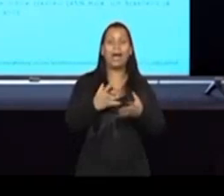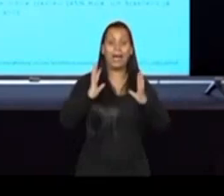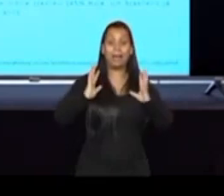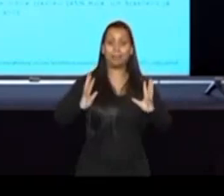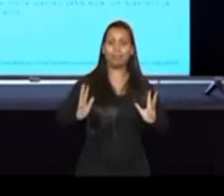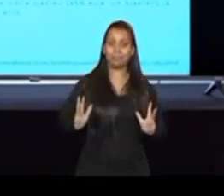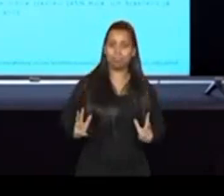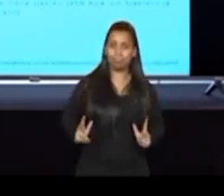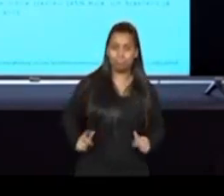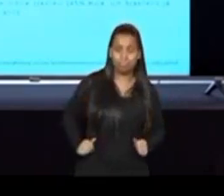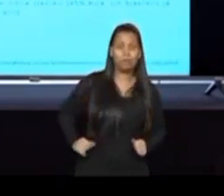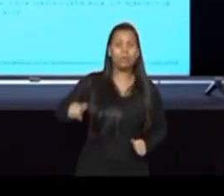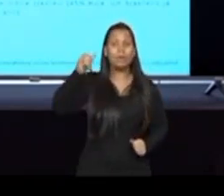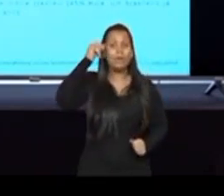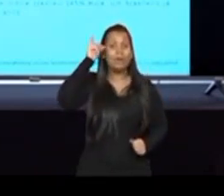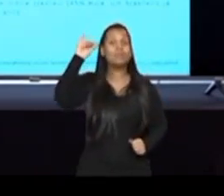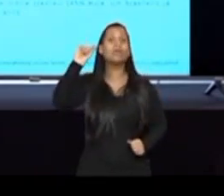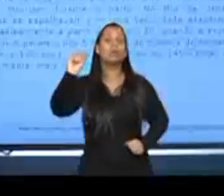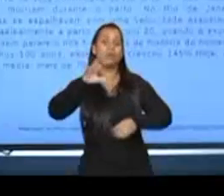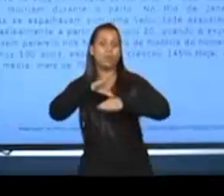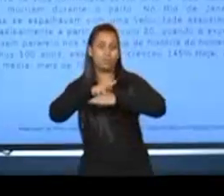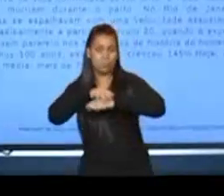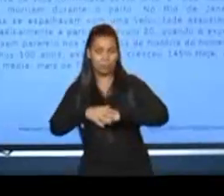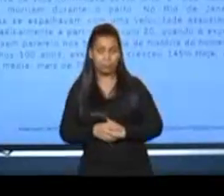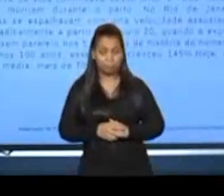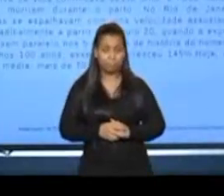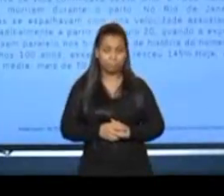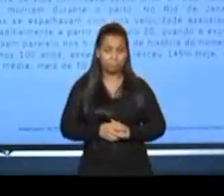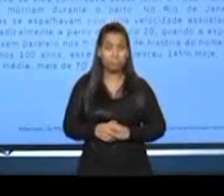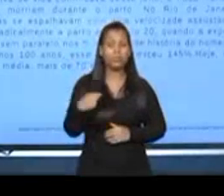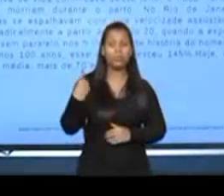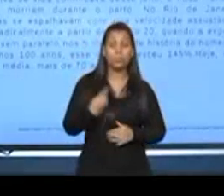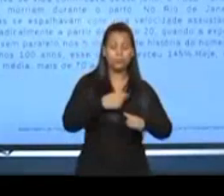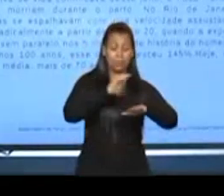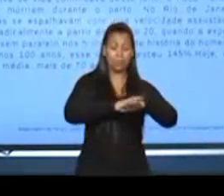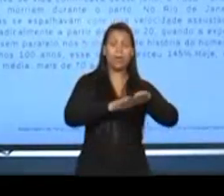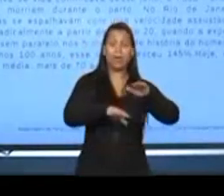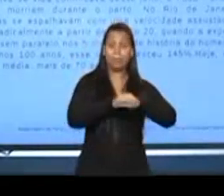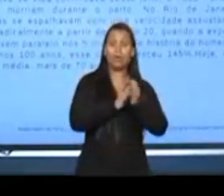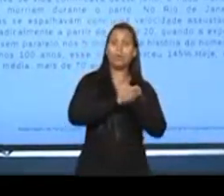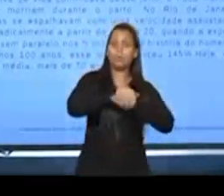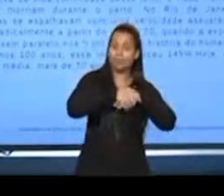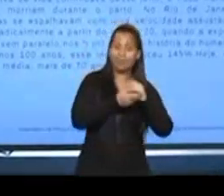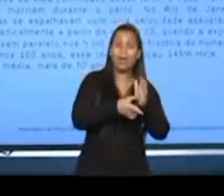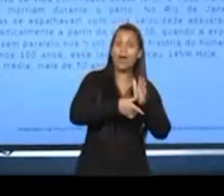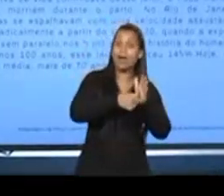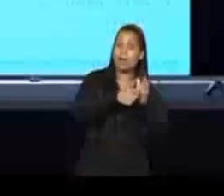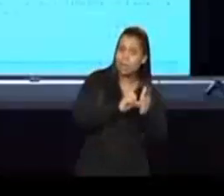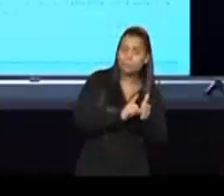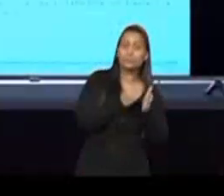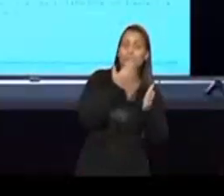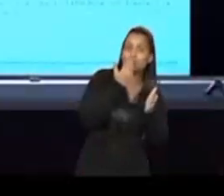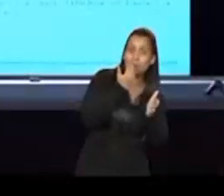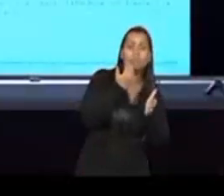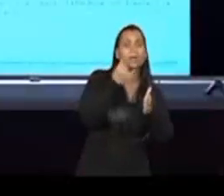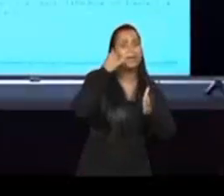higiene com evitar doenças. Somente o hábito da gente lavar as mãos antes das refeições fez